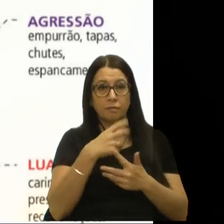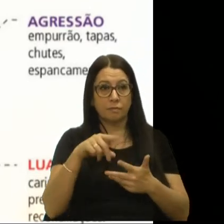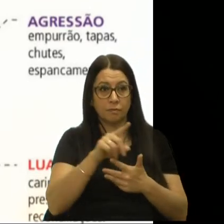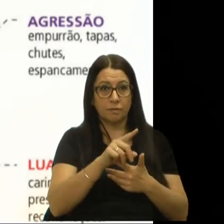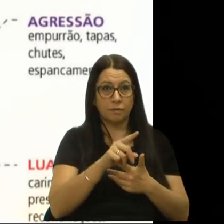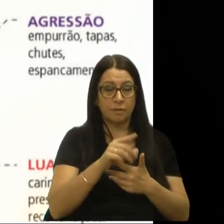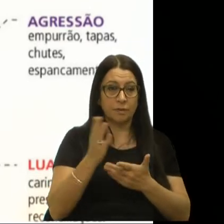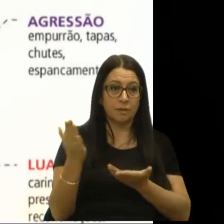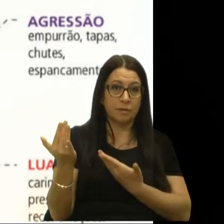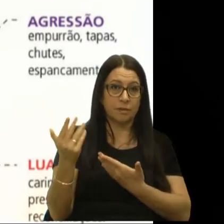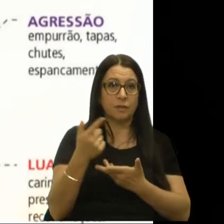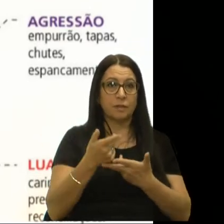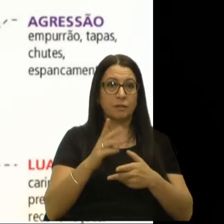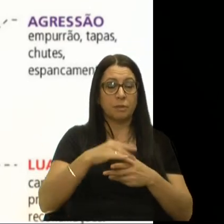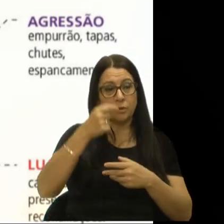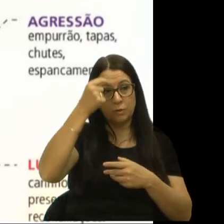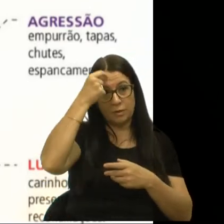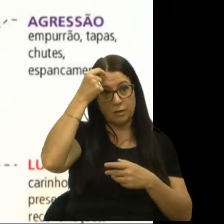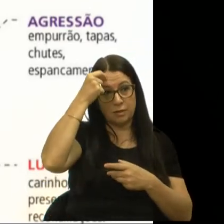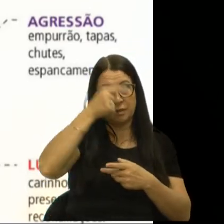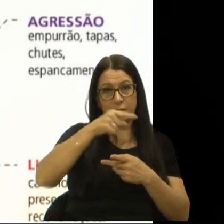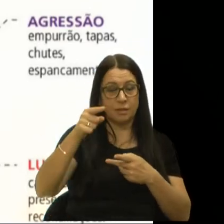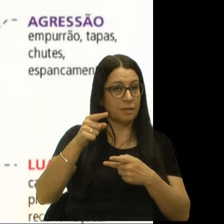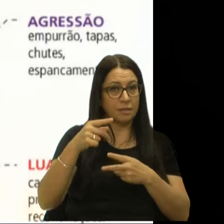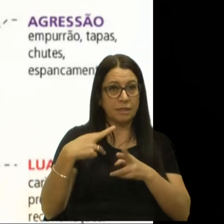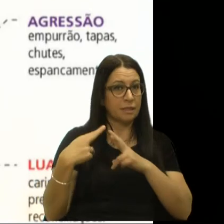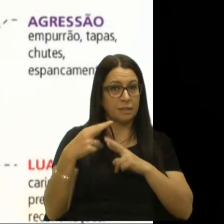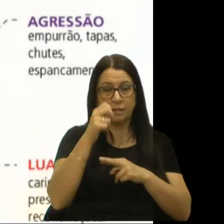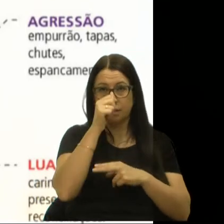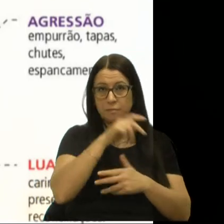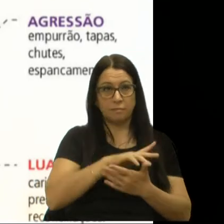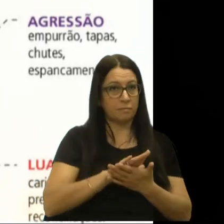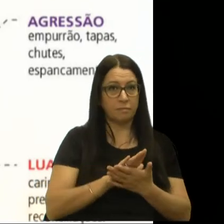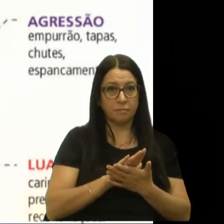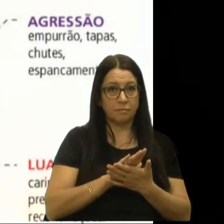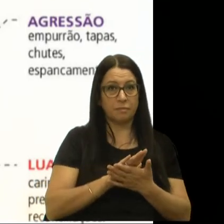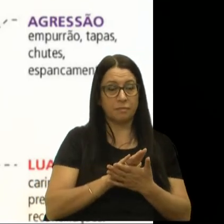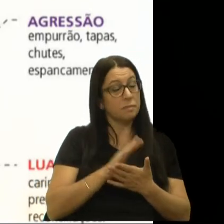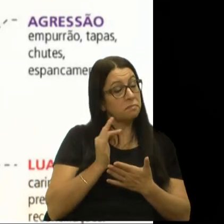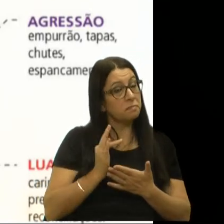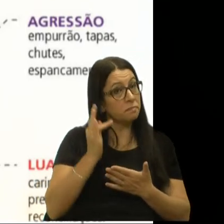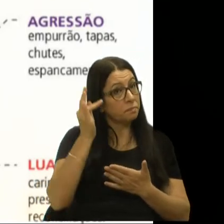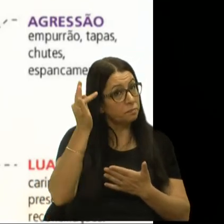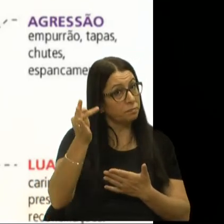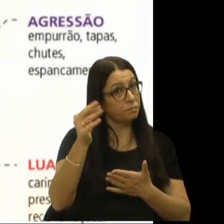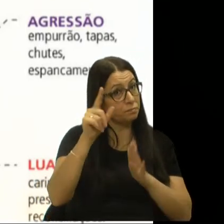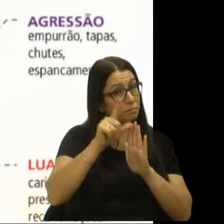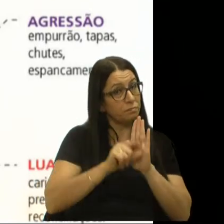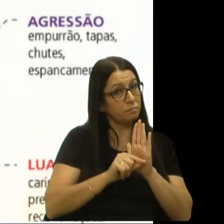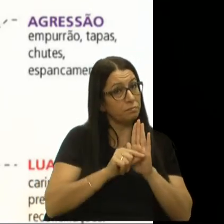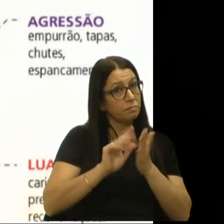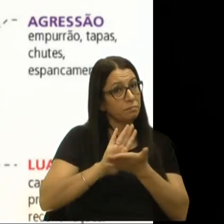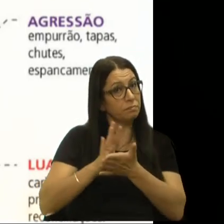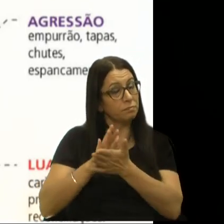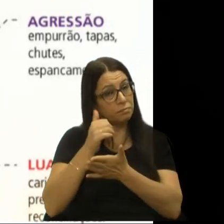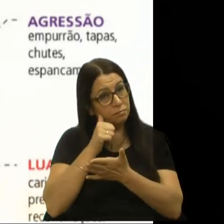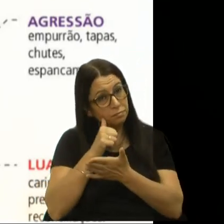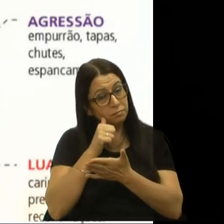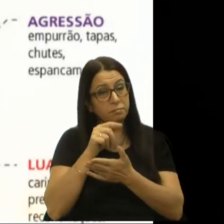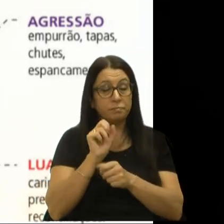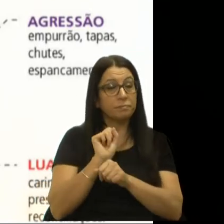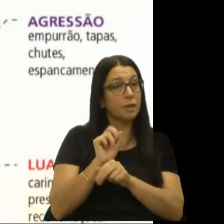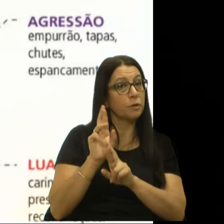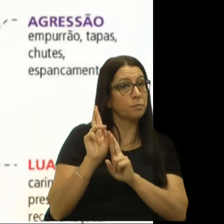ter jovens mais conscientes que não vão entrar em um relacionamento abusivo e, futuramente, menos casos de feminicídio. É o que se